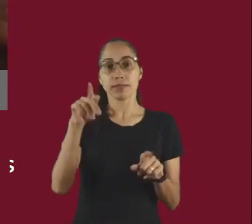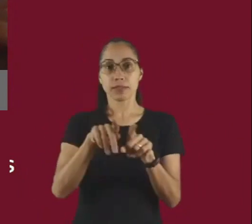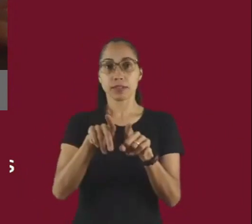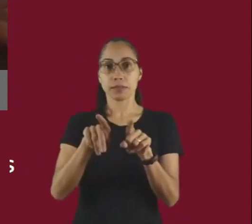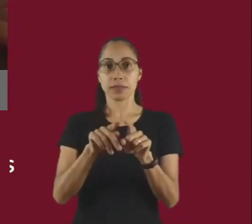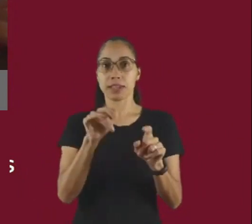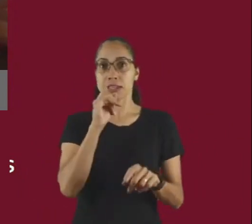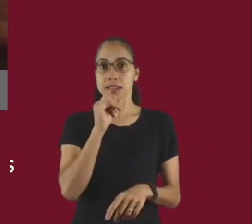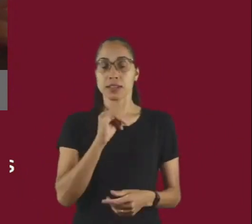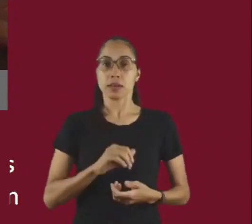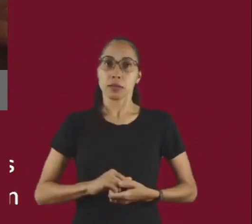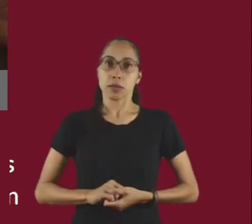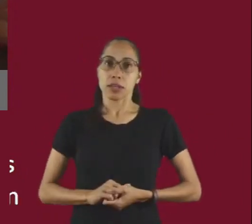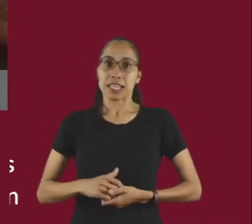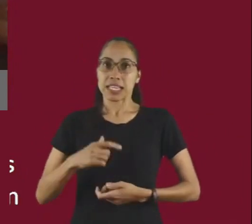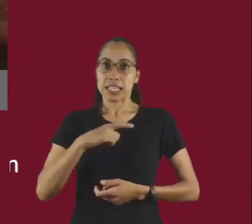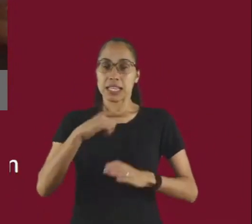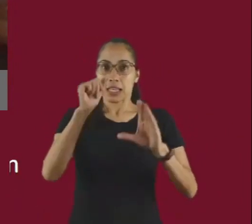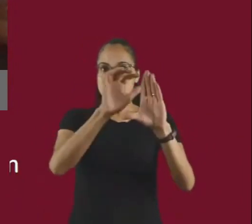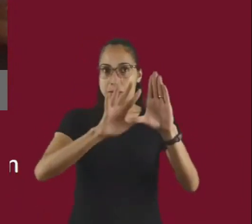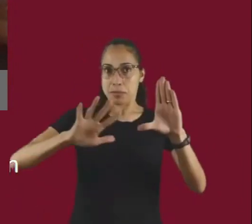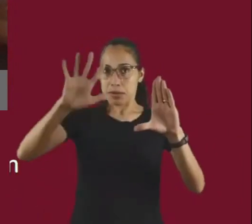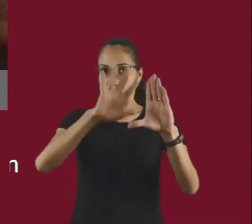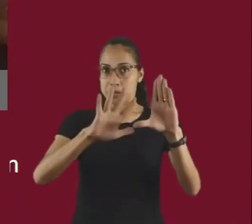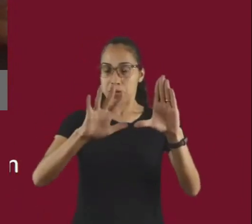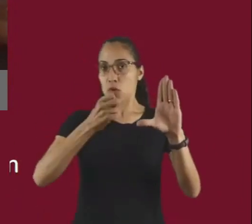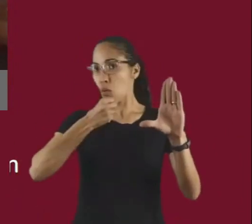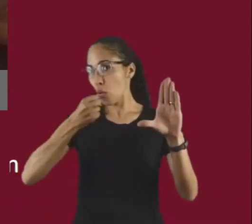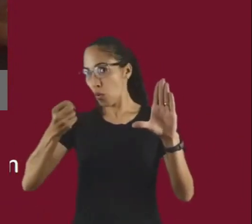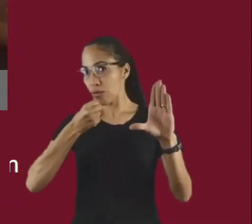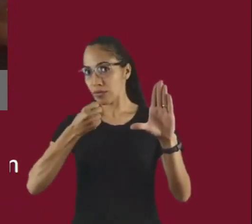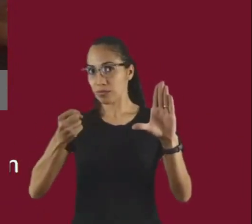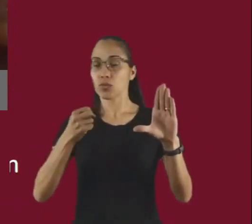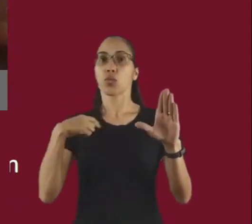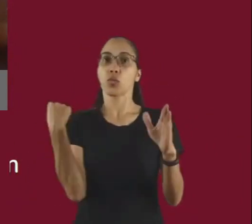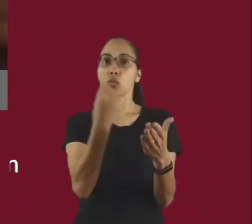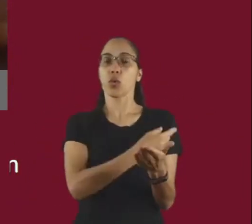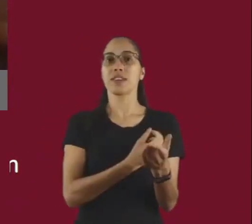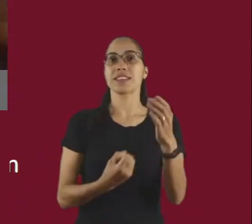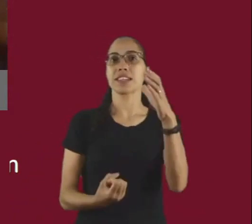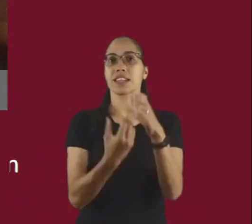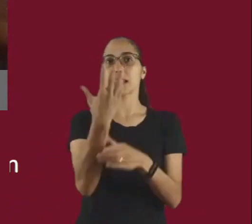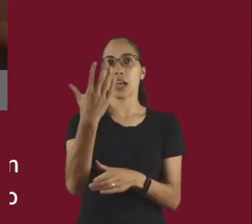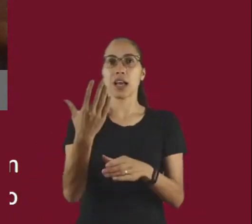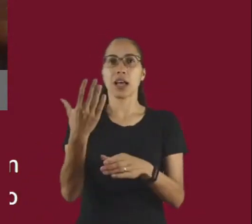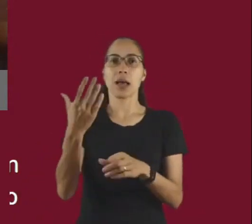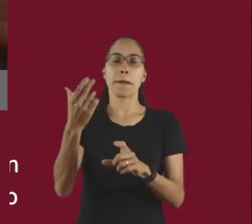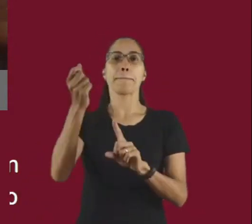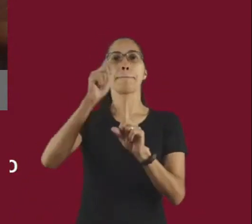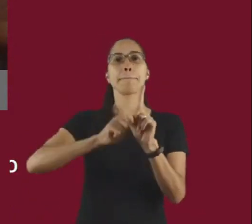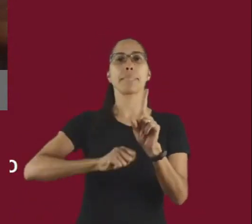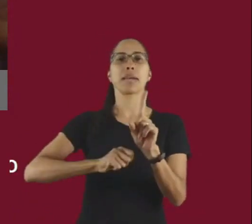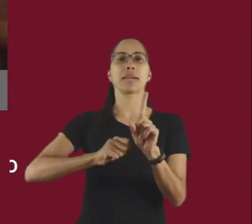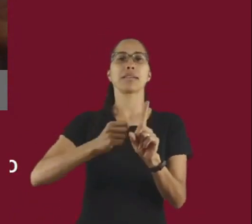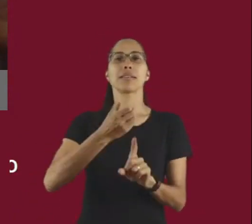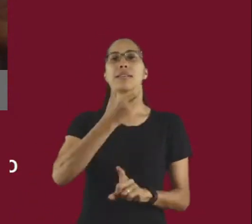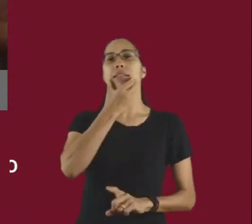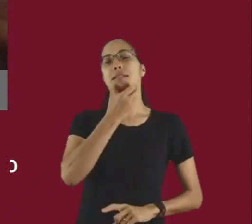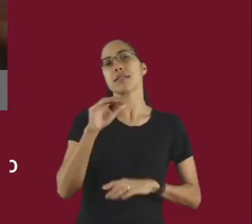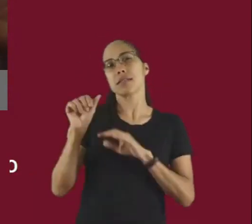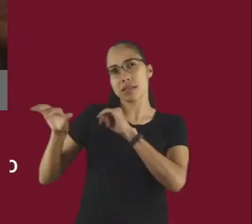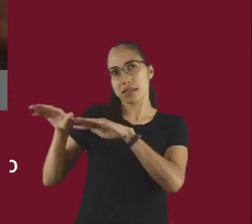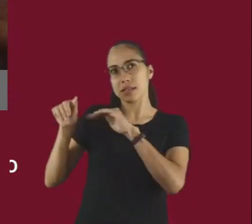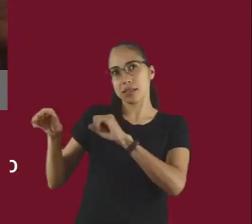de jornalismo que a gente lançou em setembro do ano passado, em Suma Uma, jornalismo do centro do mundo, plataforma